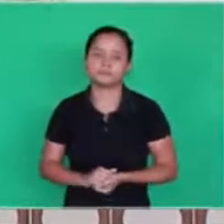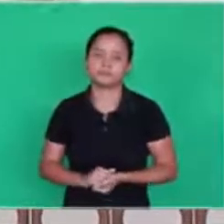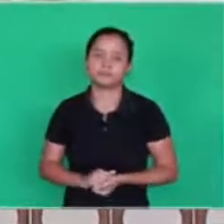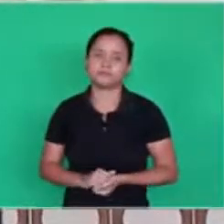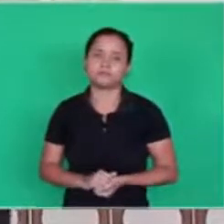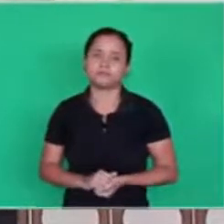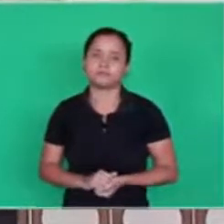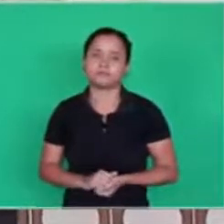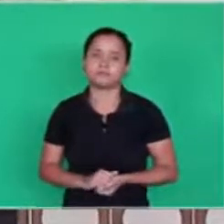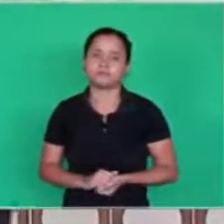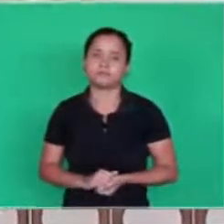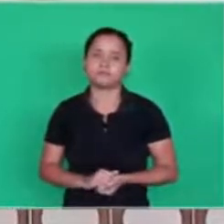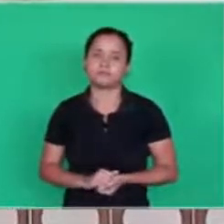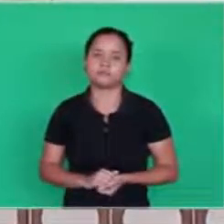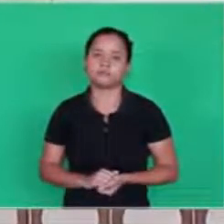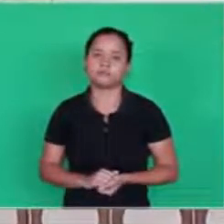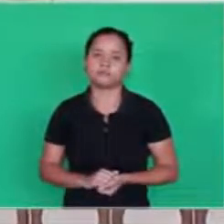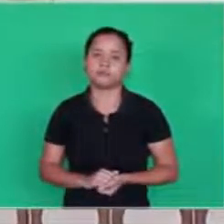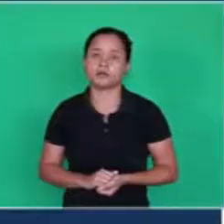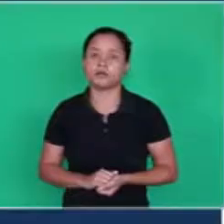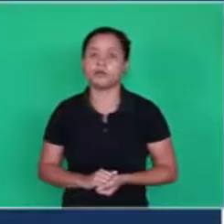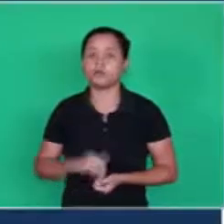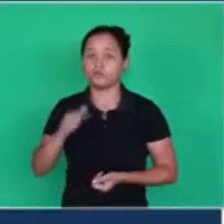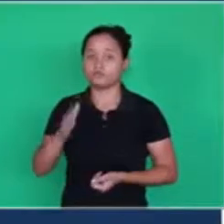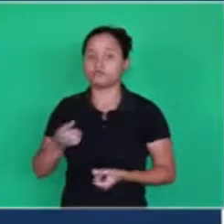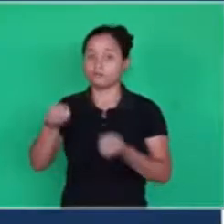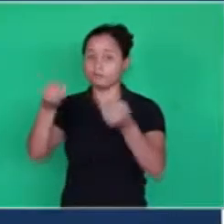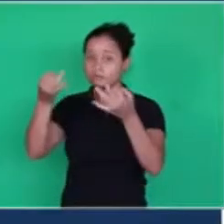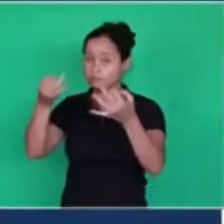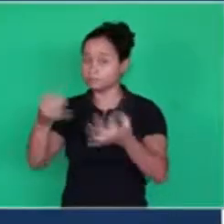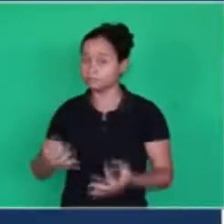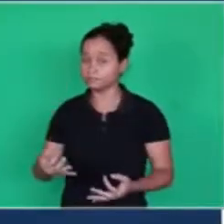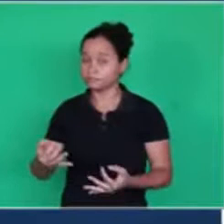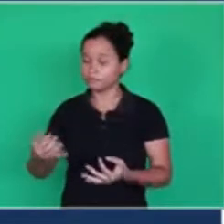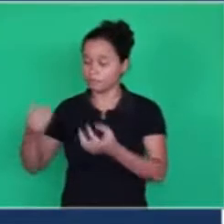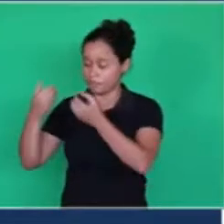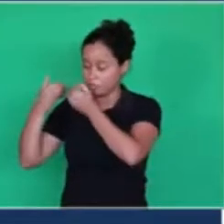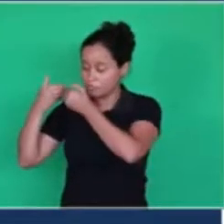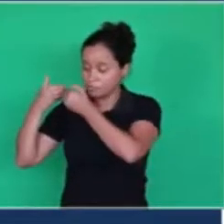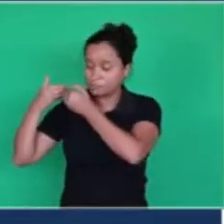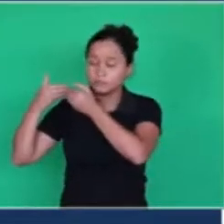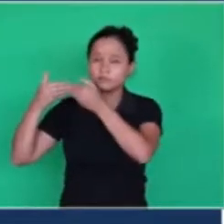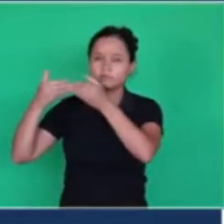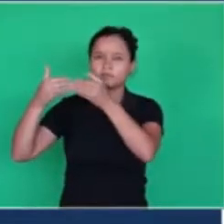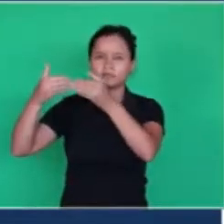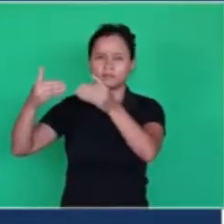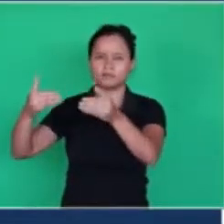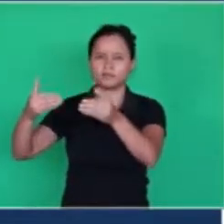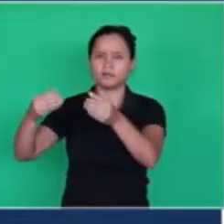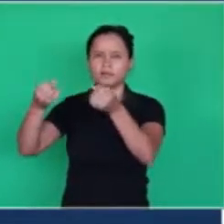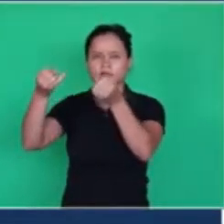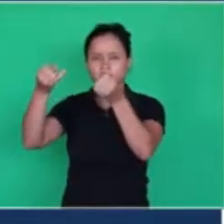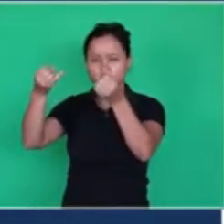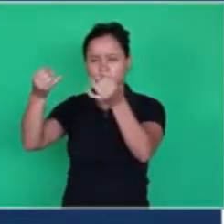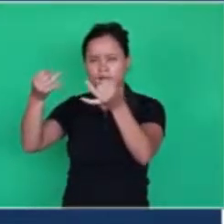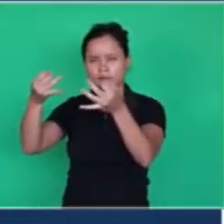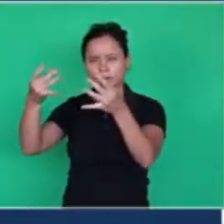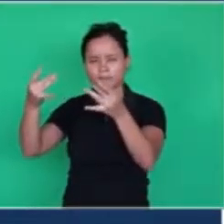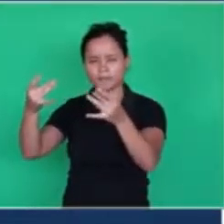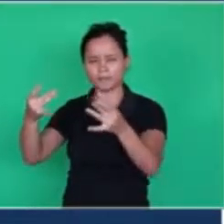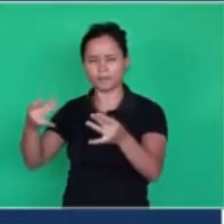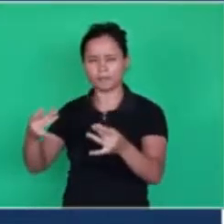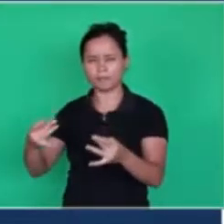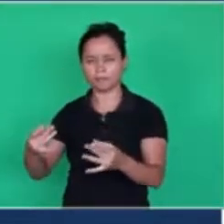O verbo, aquilo que já falamos, no princípio, ele narra a história da criação. Não é isso? Já foi falado.